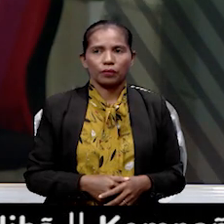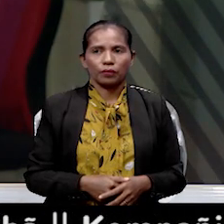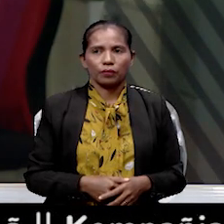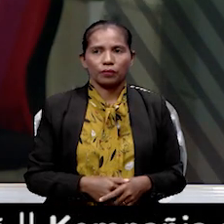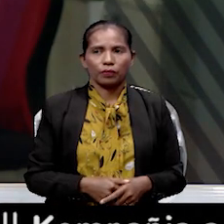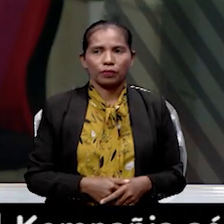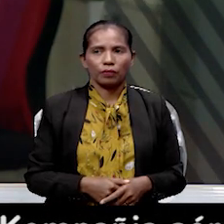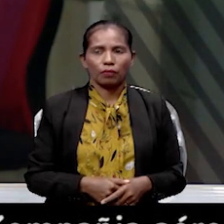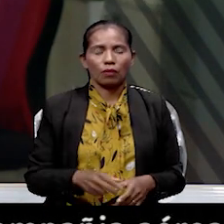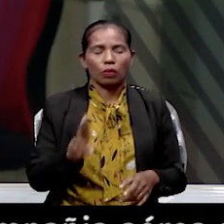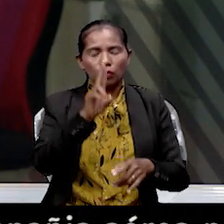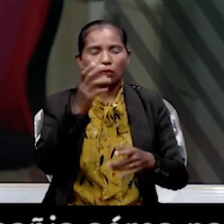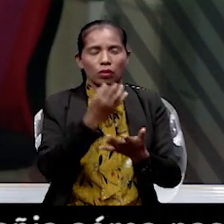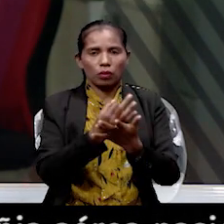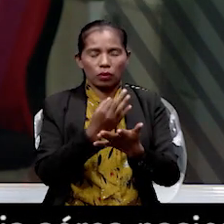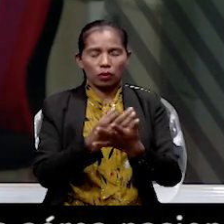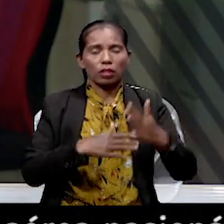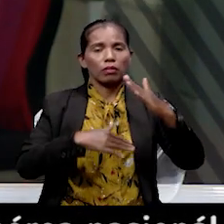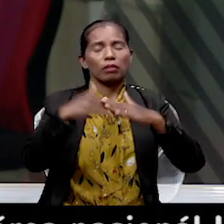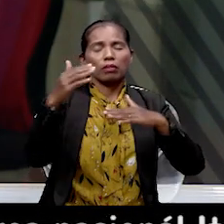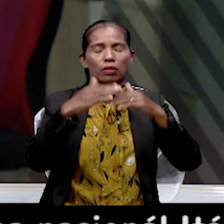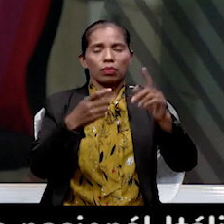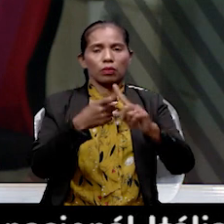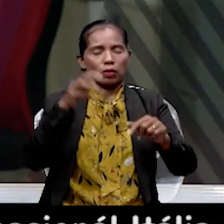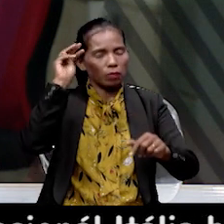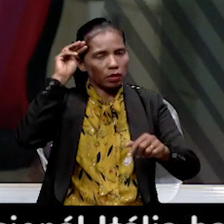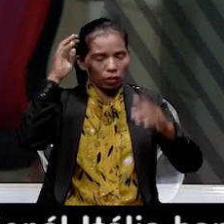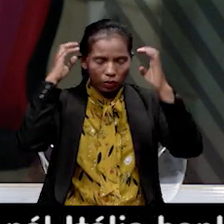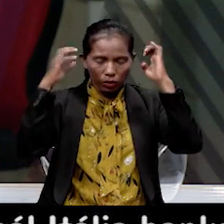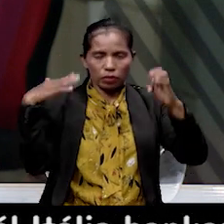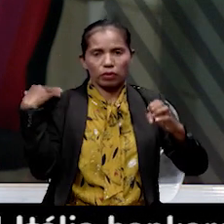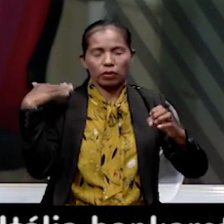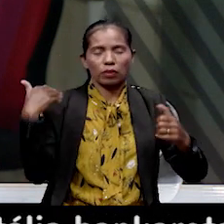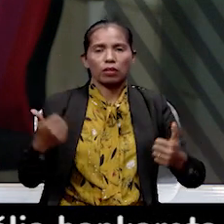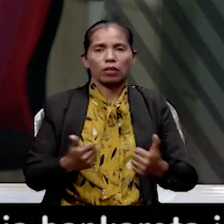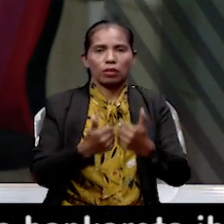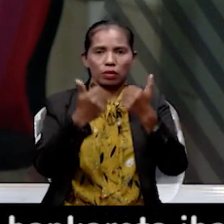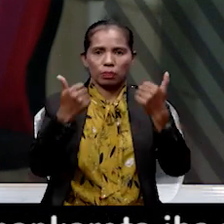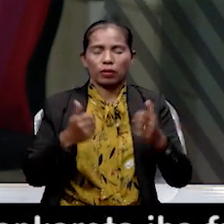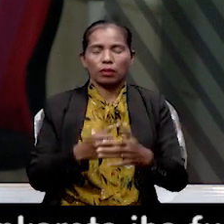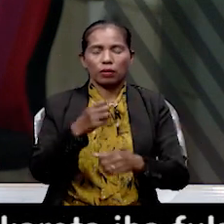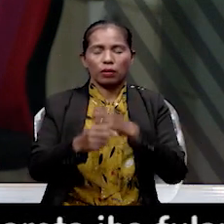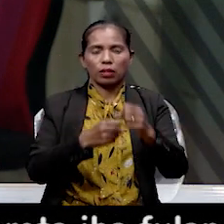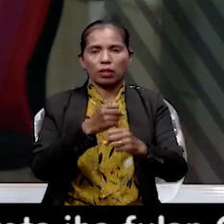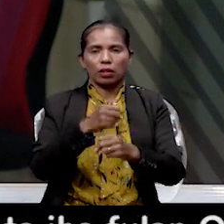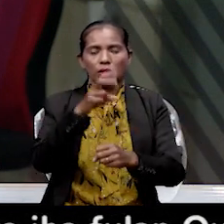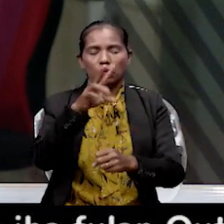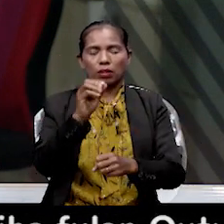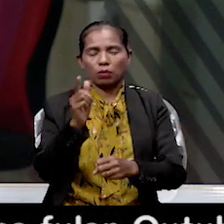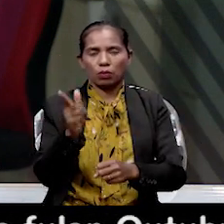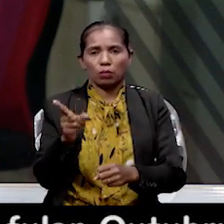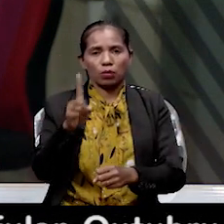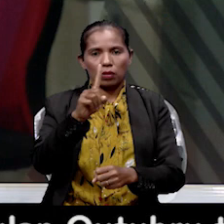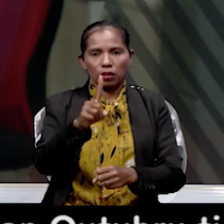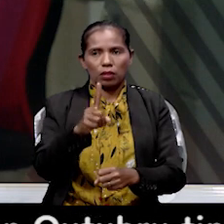Execução, orçamento, bem, infraestrutura, Rússia, Ministério, Educação, Juventude e no Desporto, Tinangrihun Rua, Rua Nulo